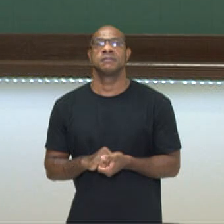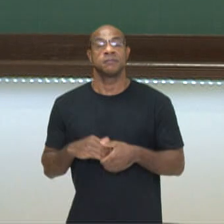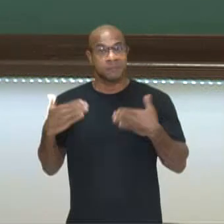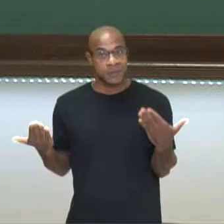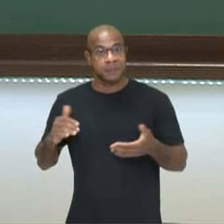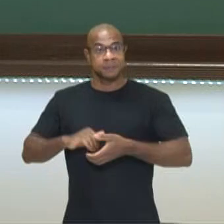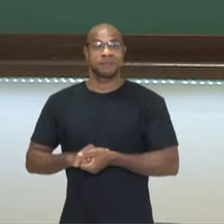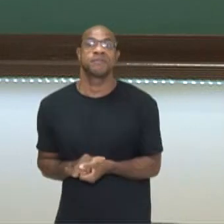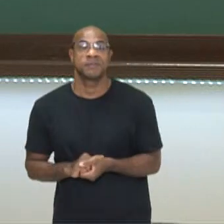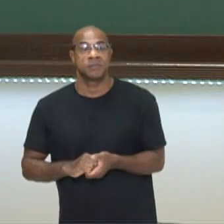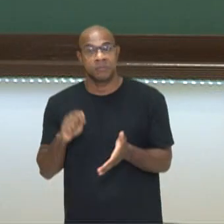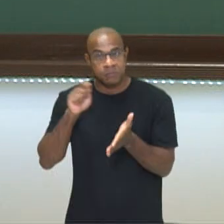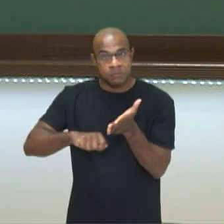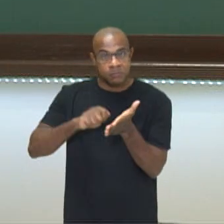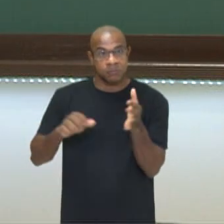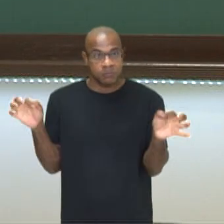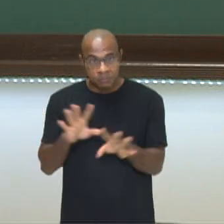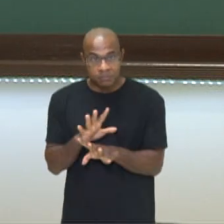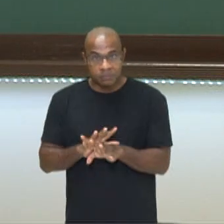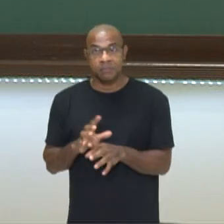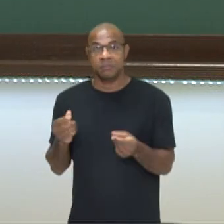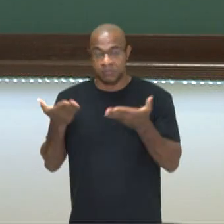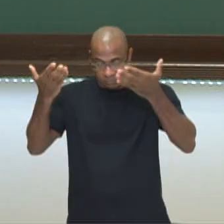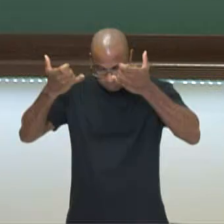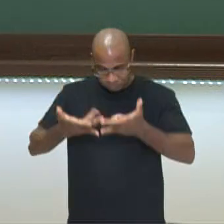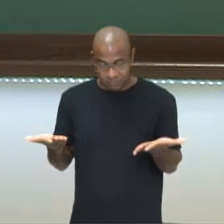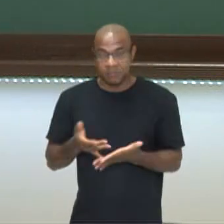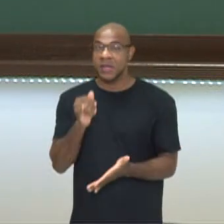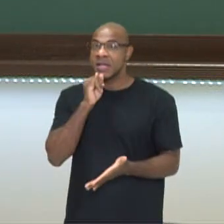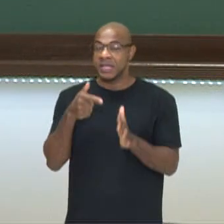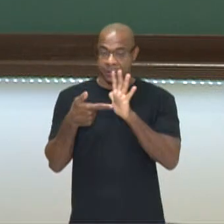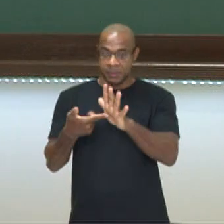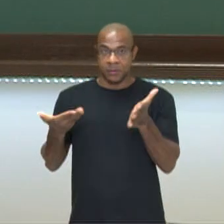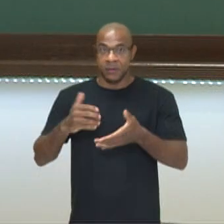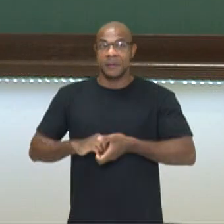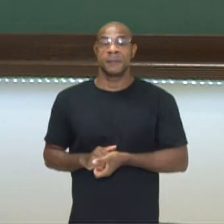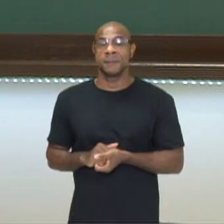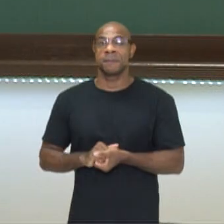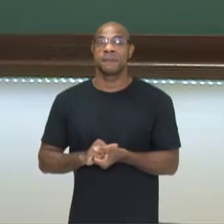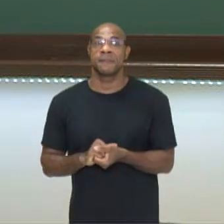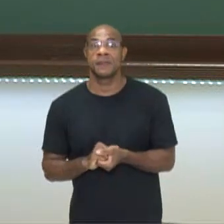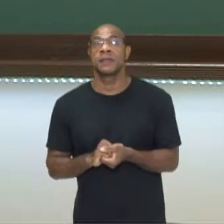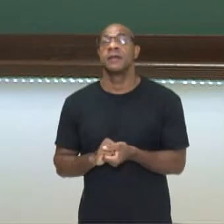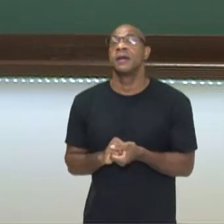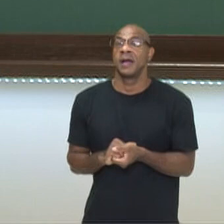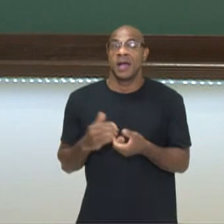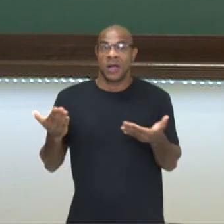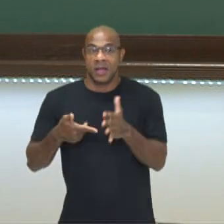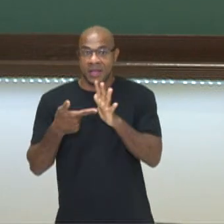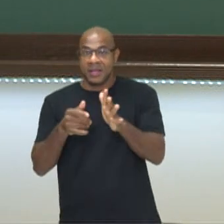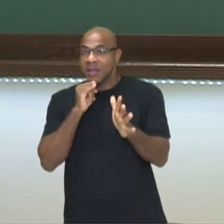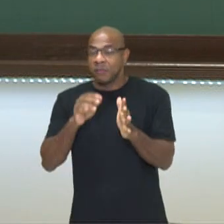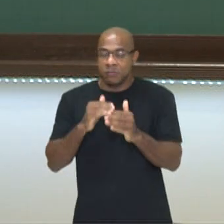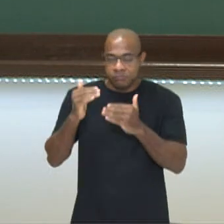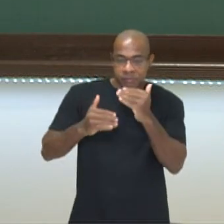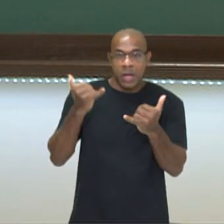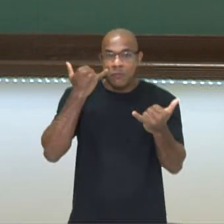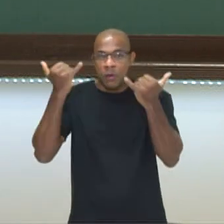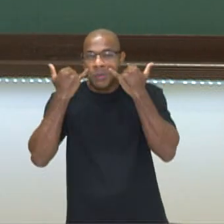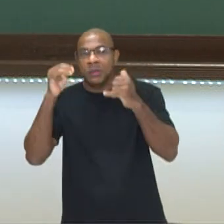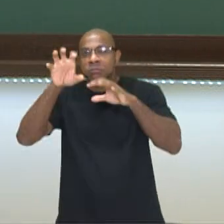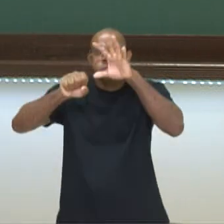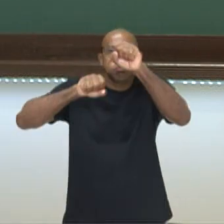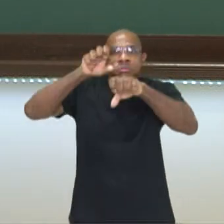Muito bem, agora que você já anotou tudo no seu caderno, vamos trabalhar em cima desse exemplo, tá? Vamos trabalhar em cima dele e ver quais são as informações que a gente tira